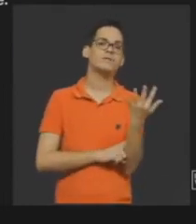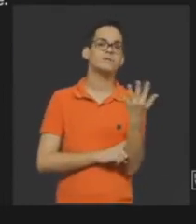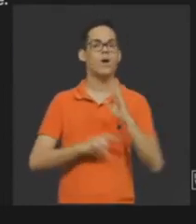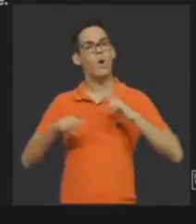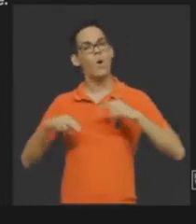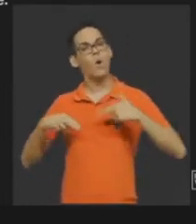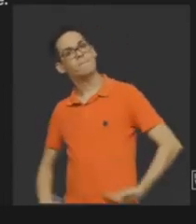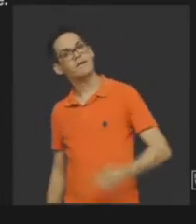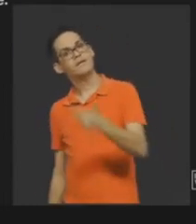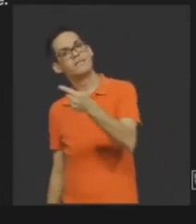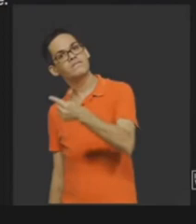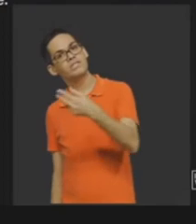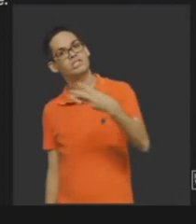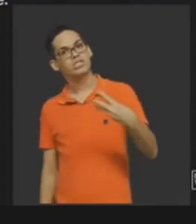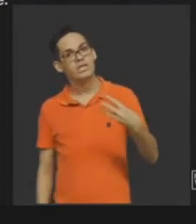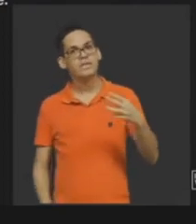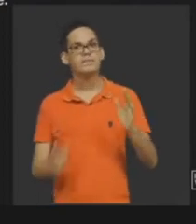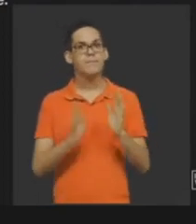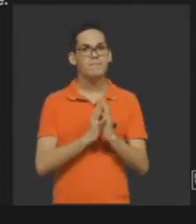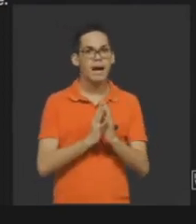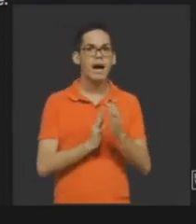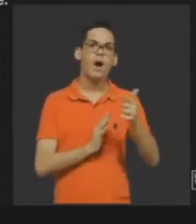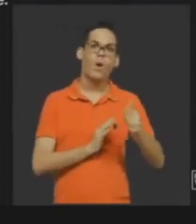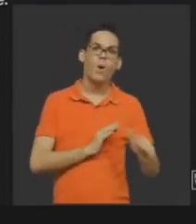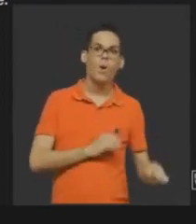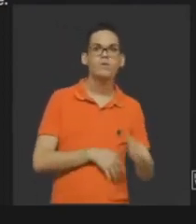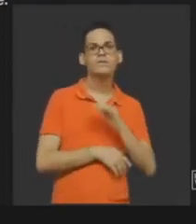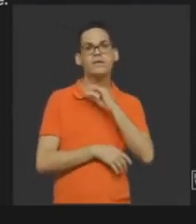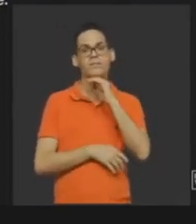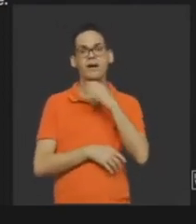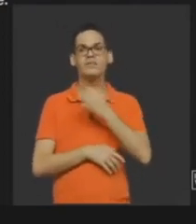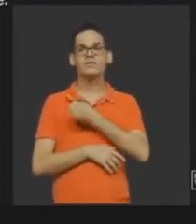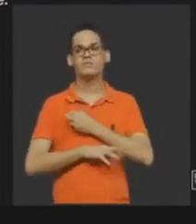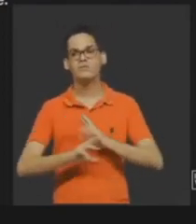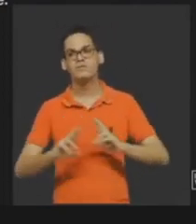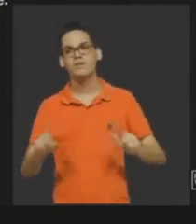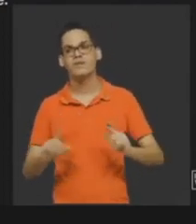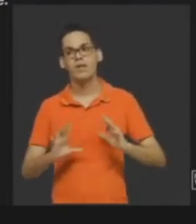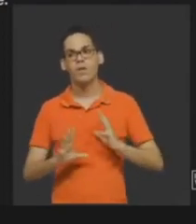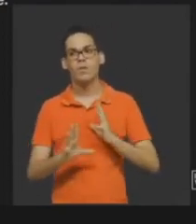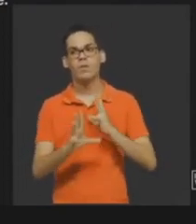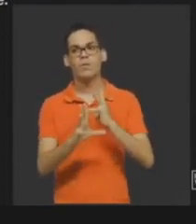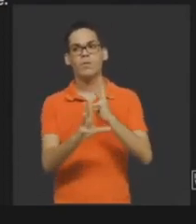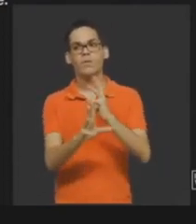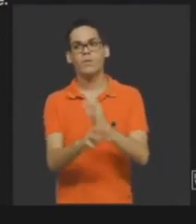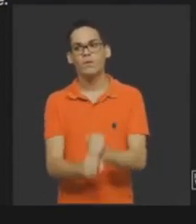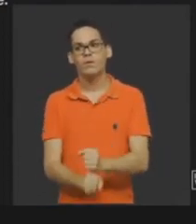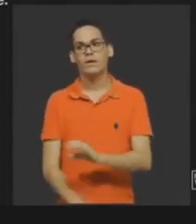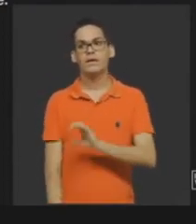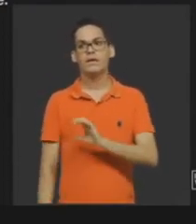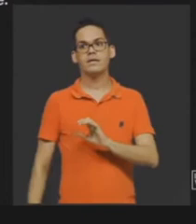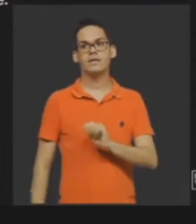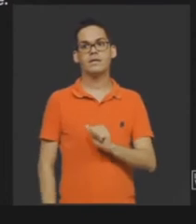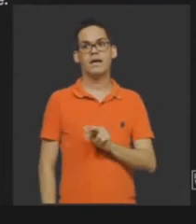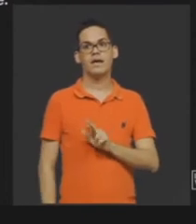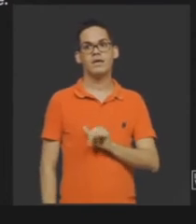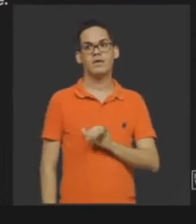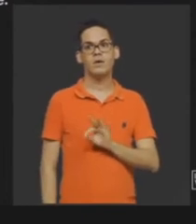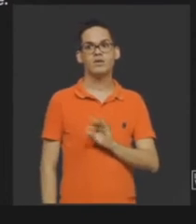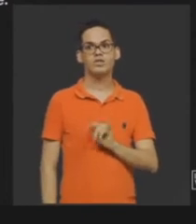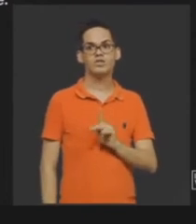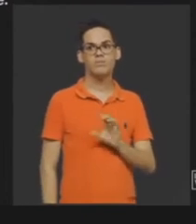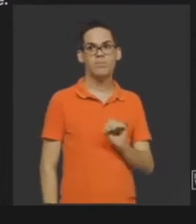têm 23 pares de cromossomos, tem outros animais que têm números diferentes. Isso tudo forma o cariótipo, o número, o tamanho,